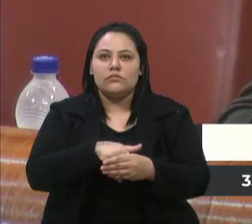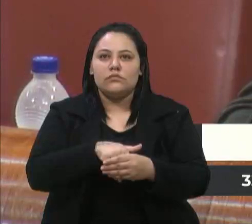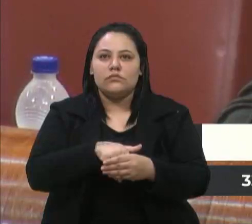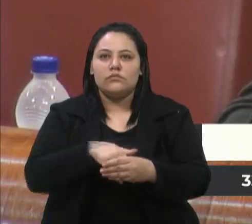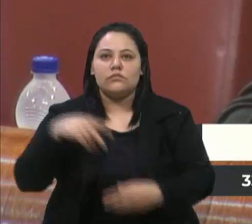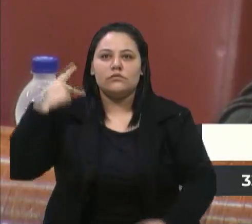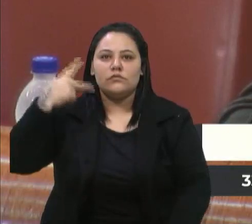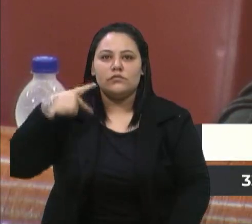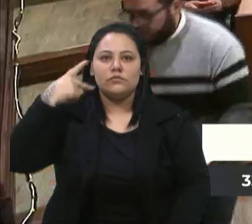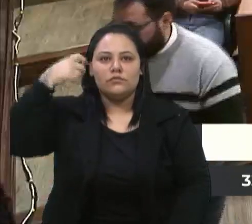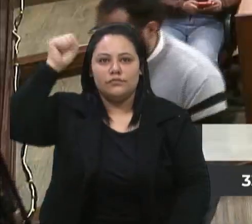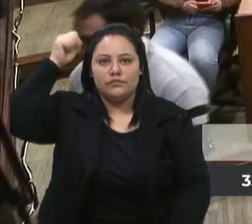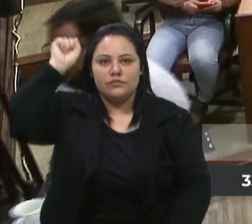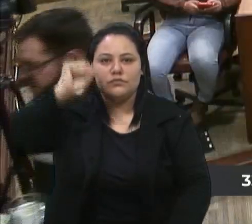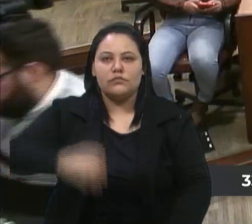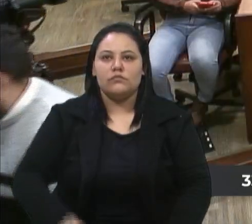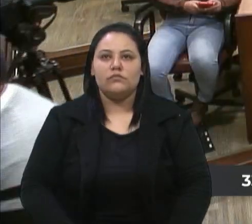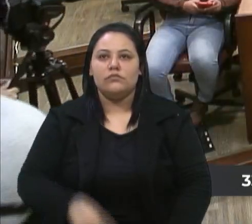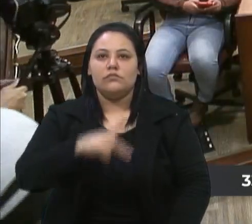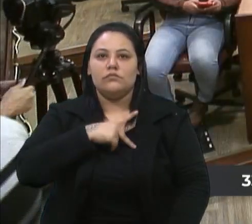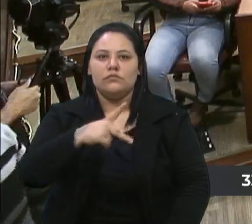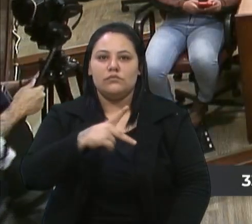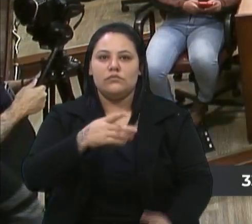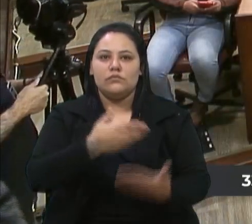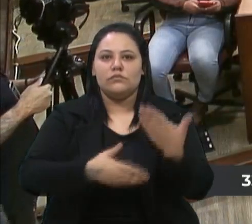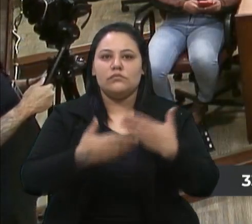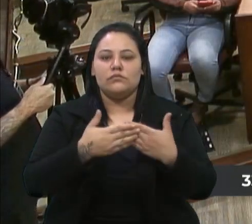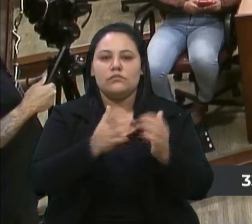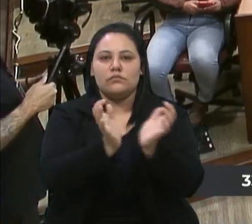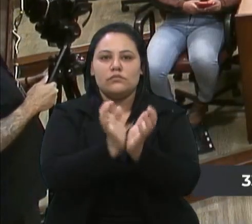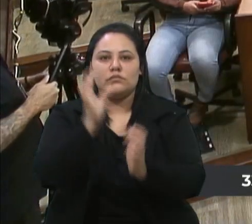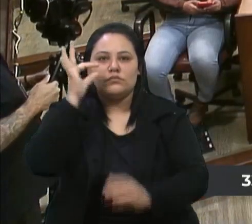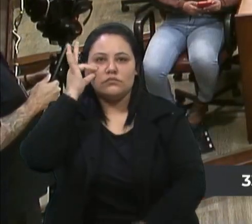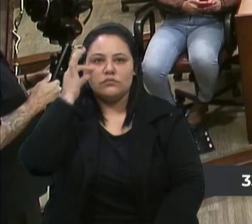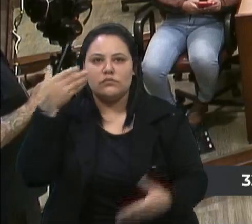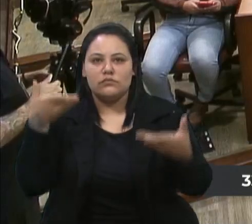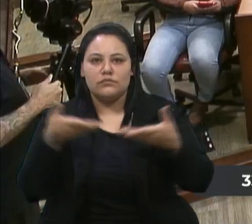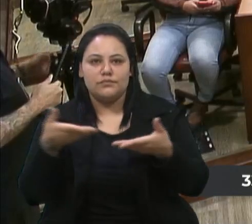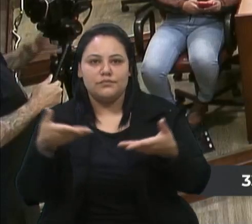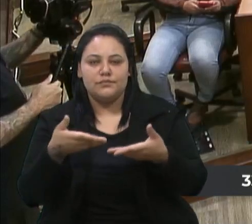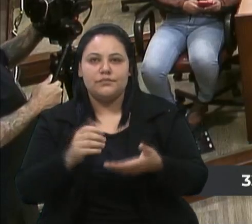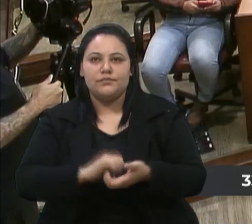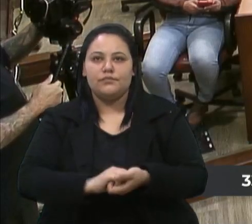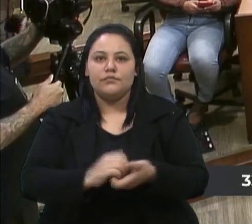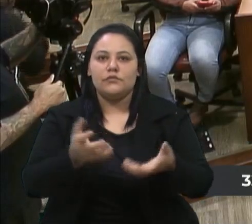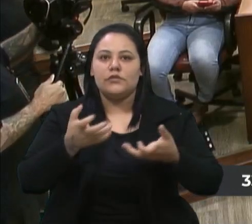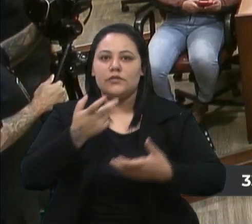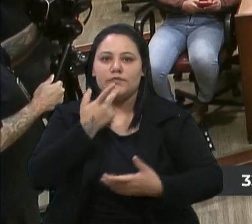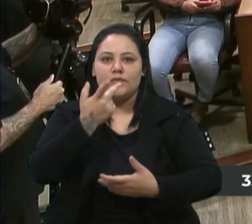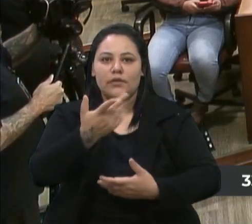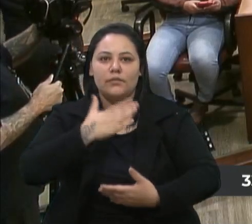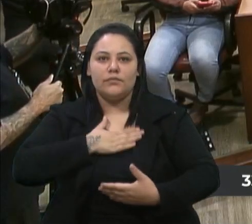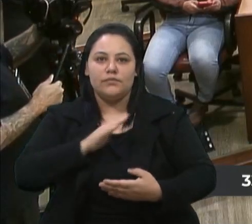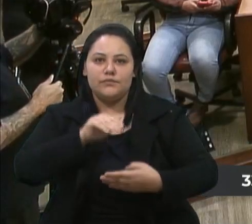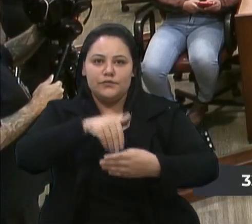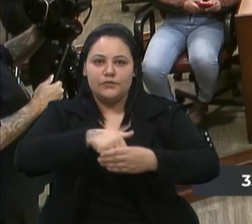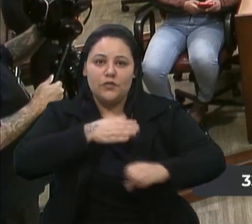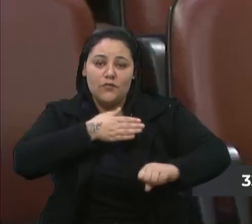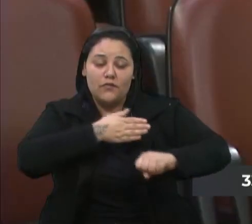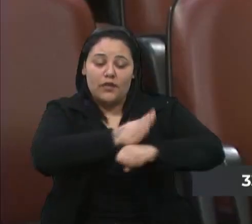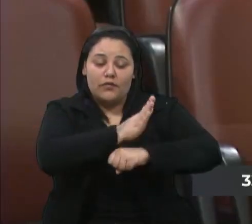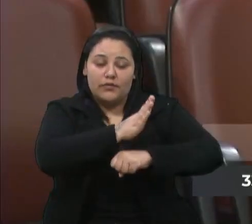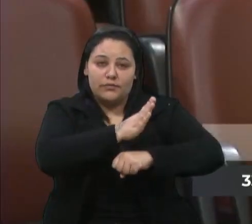Quarto vereador, Xuxa. Senhor presidente, demais colegas vereadores, eu manifesto meu voto